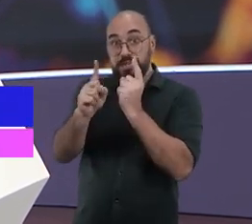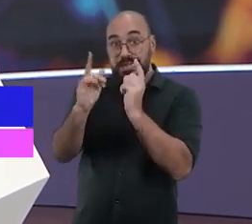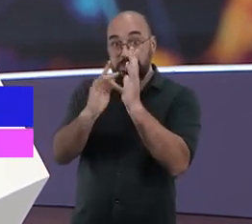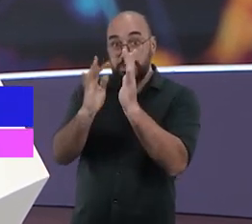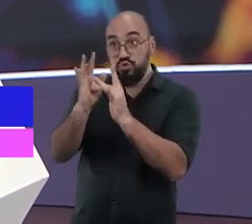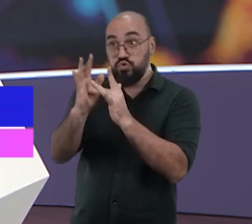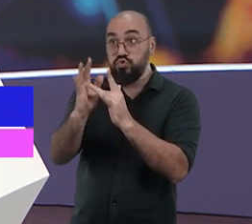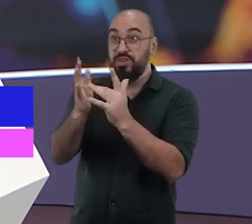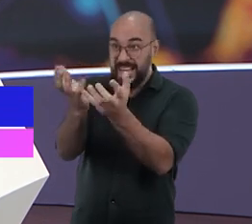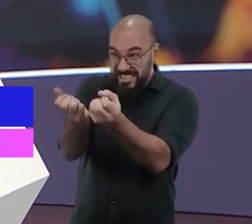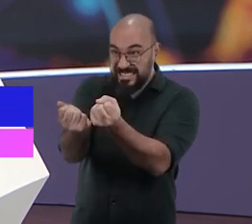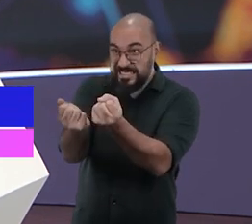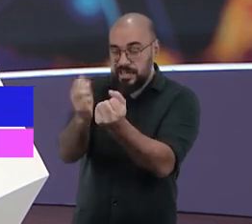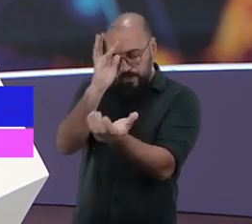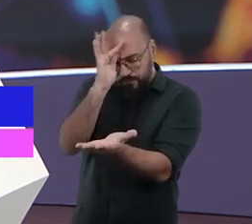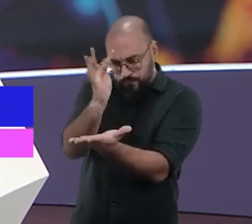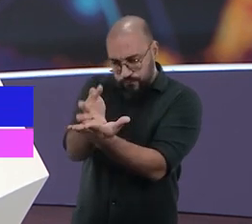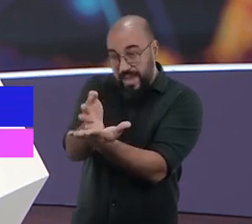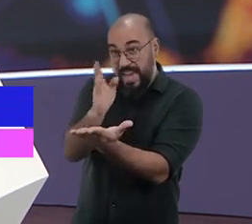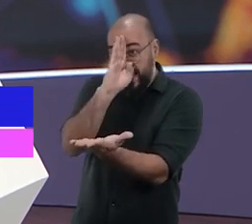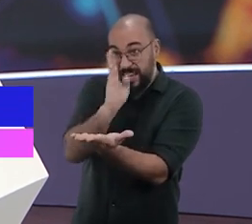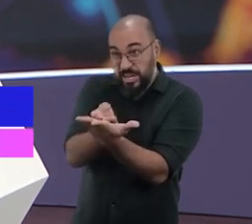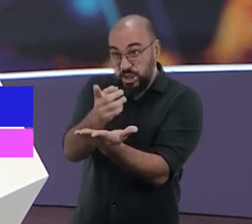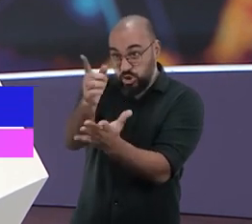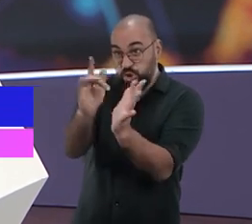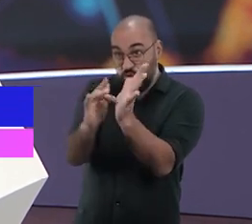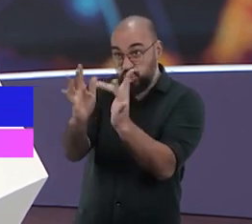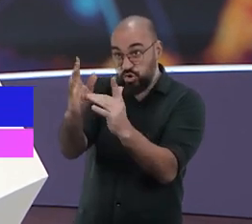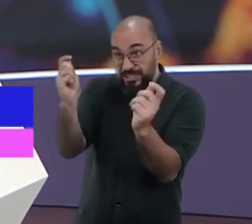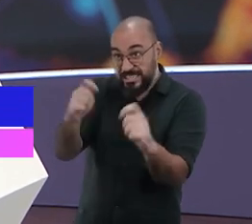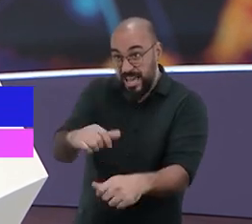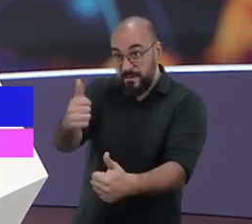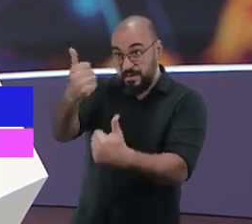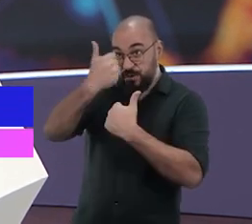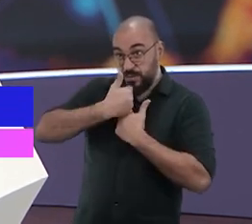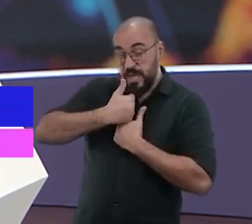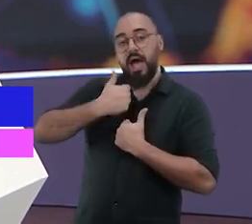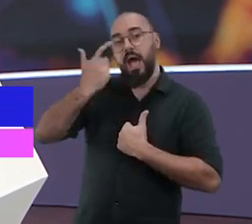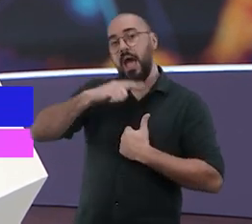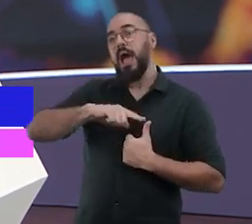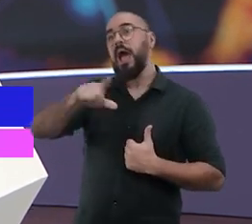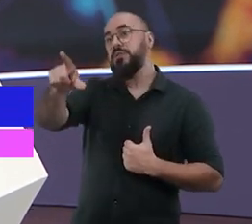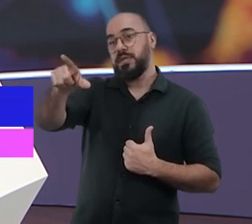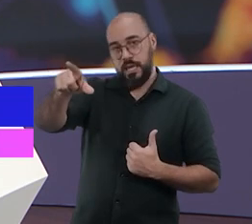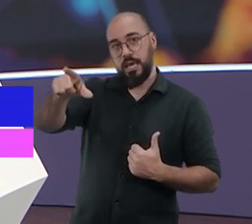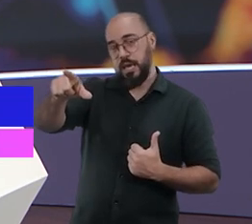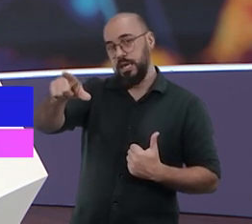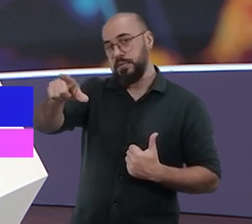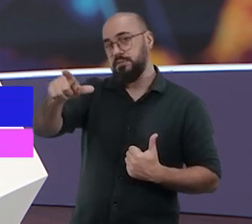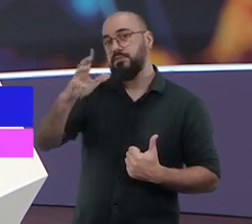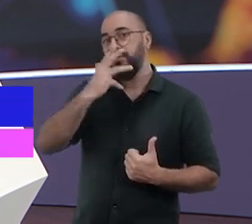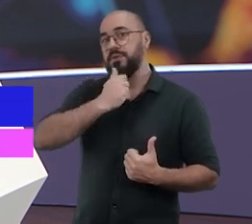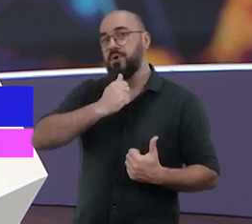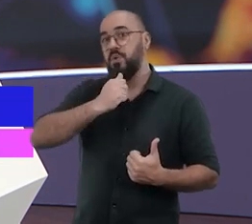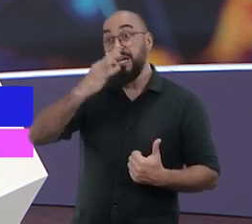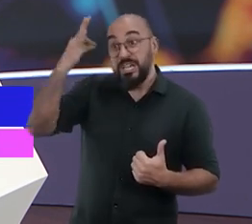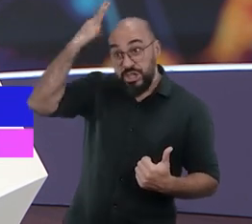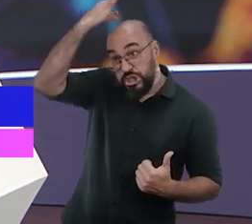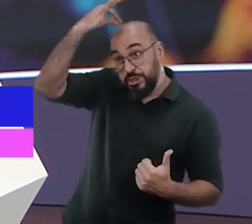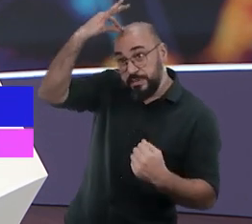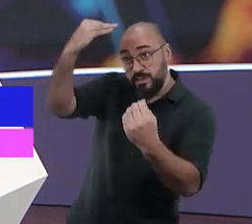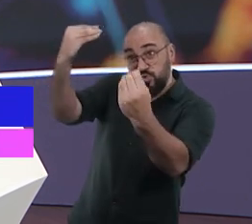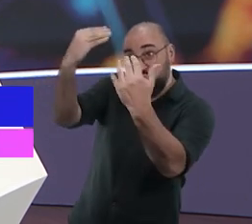é transformada, porque o Espírito passa a trabalhar em mim. Aquele que fazia coisa errada, deixa de